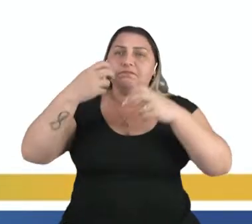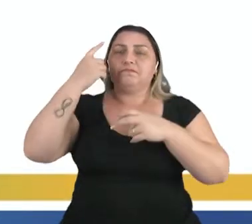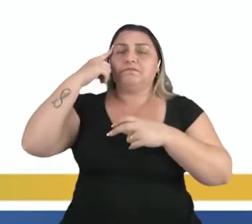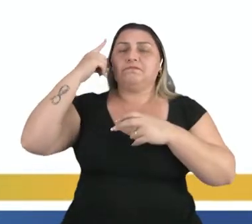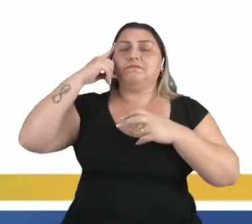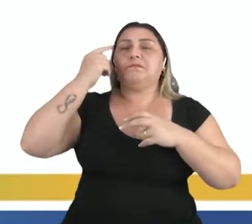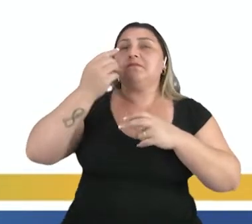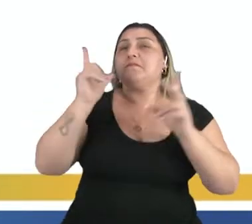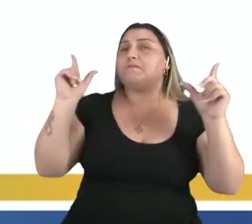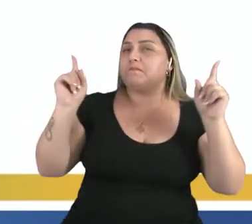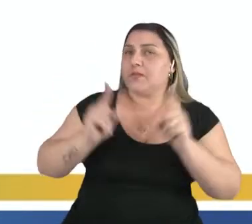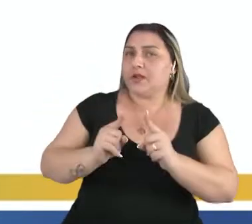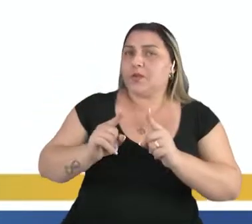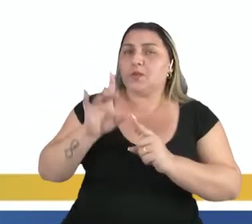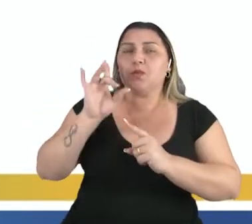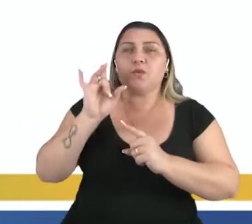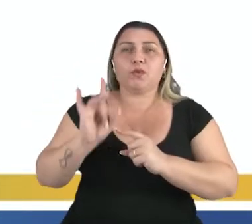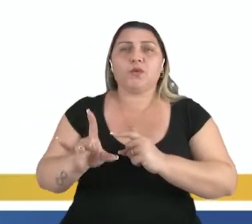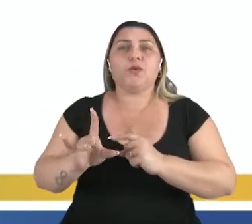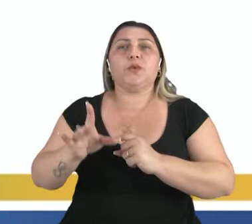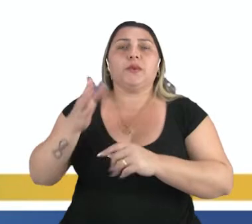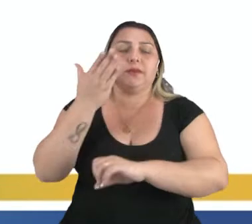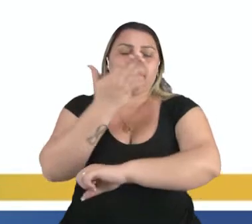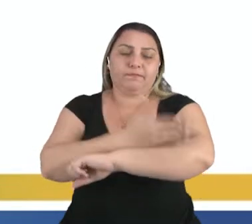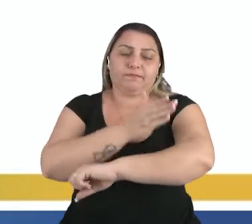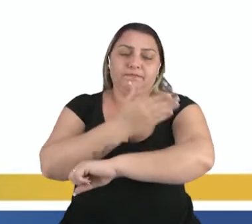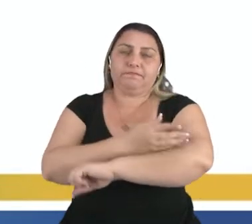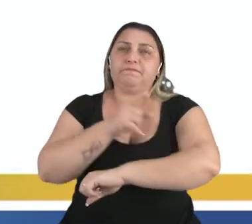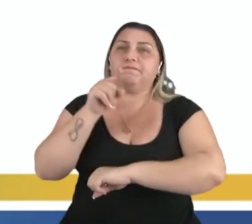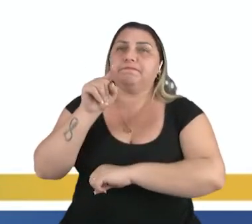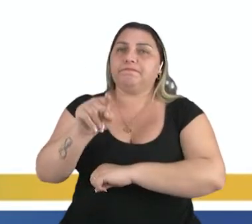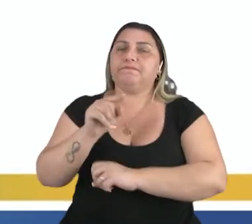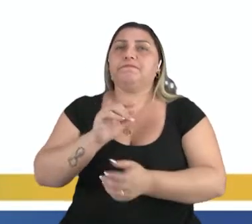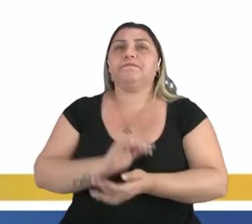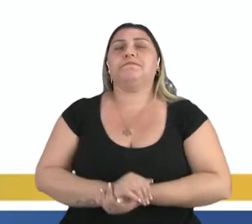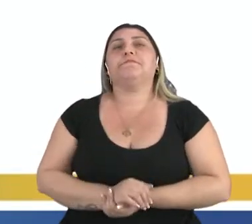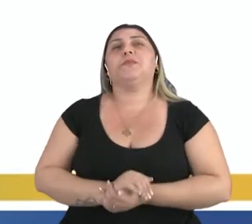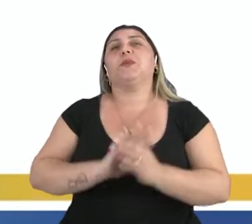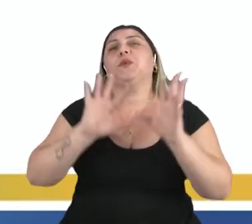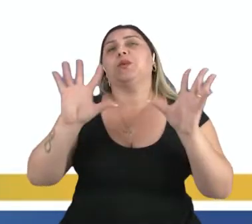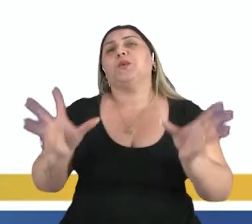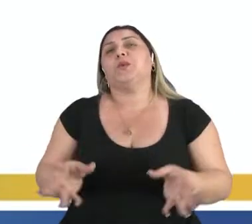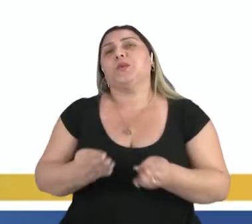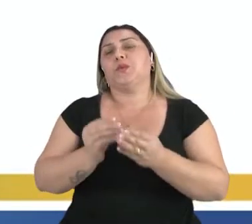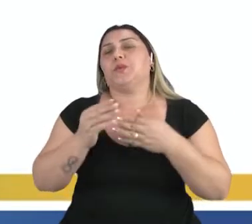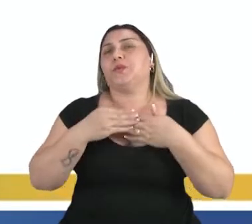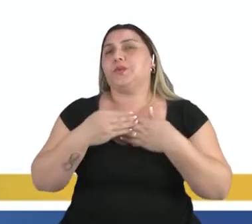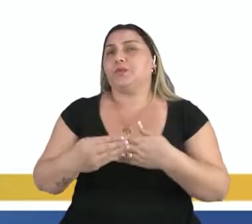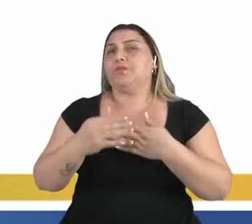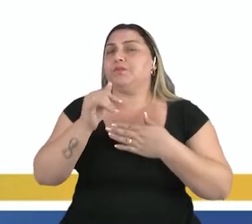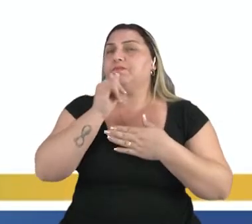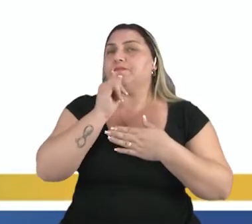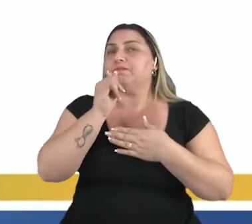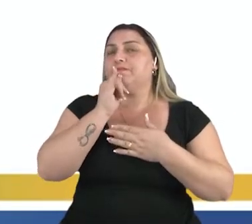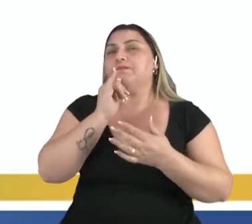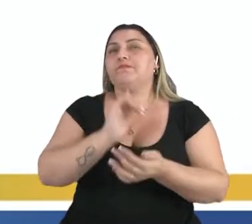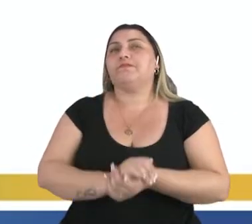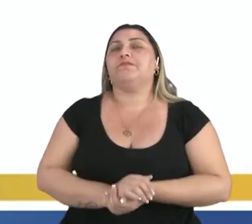pensando numa coisa menor, só para treino, você vai fazer esse resumão, trazer